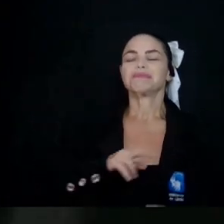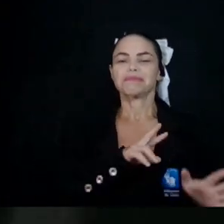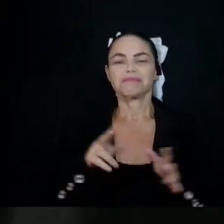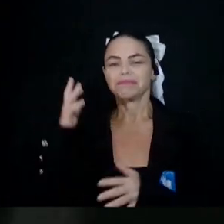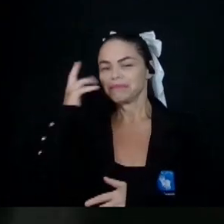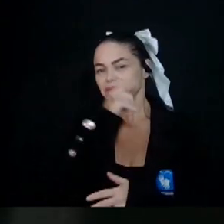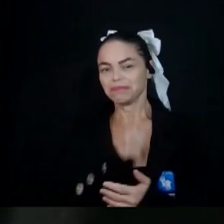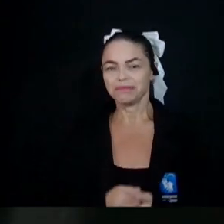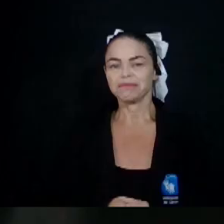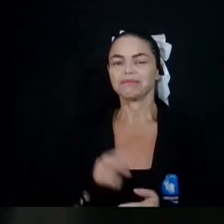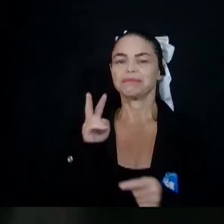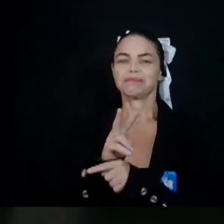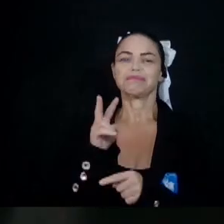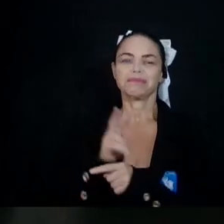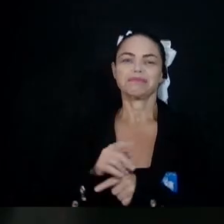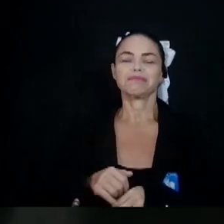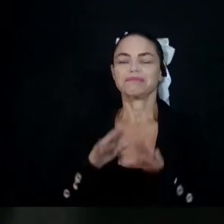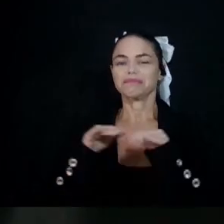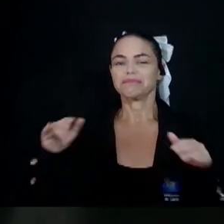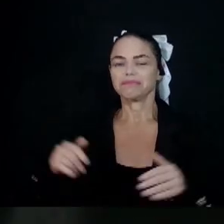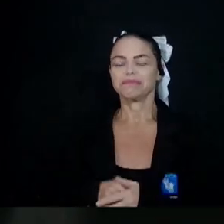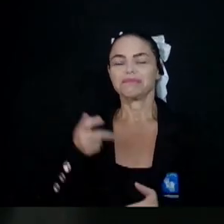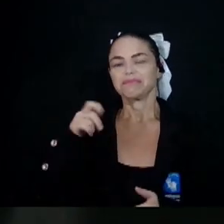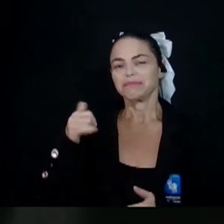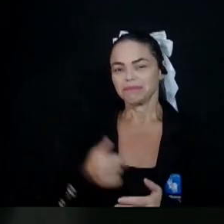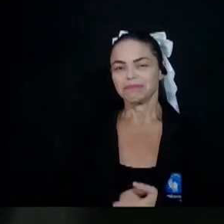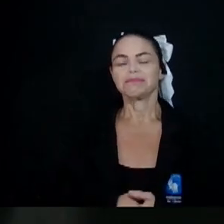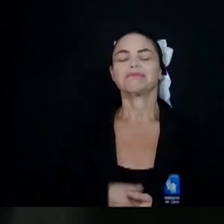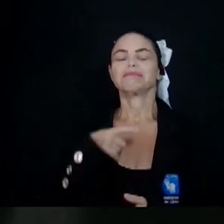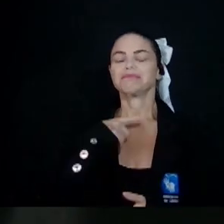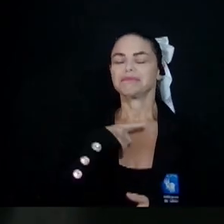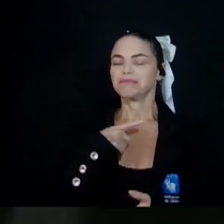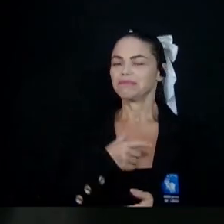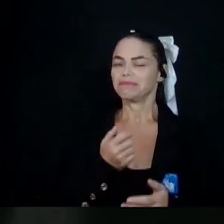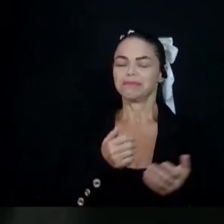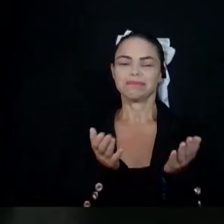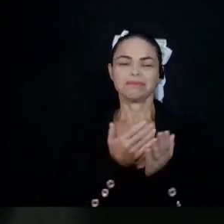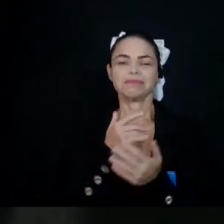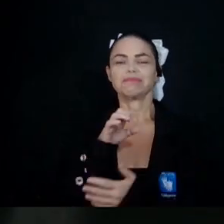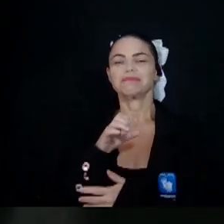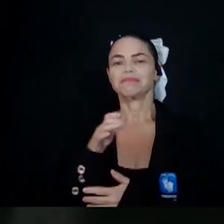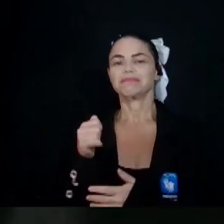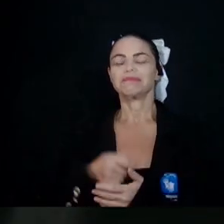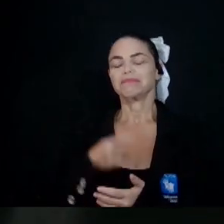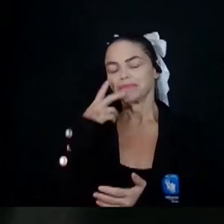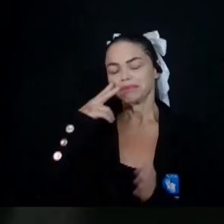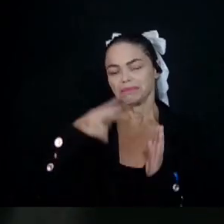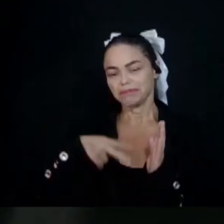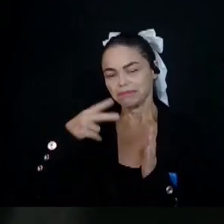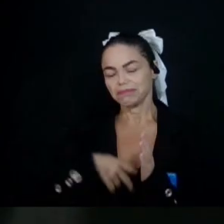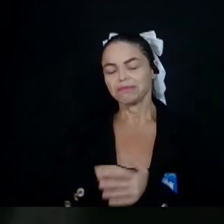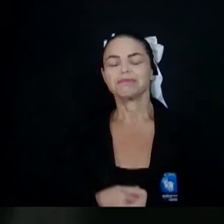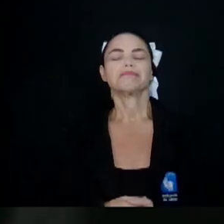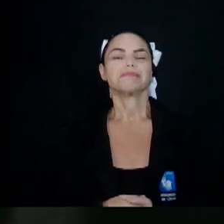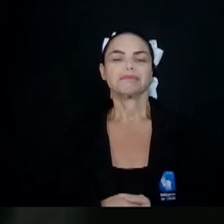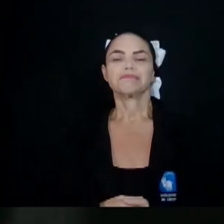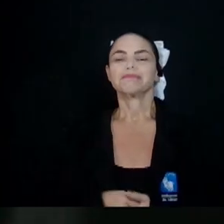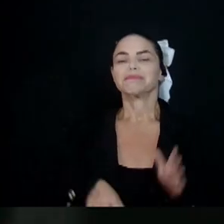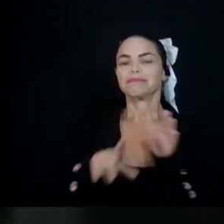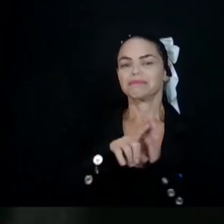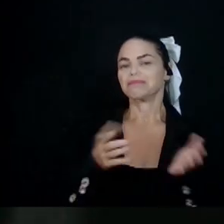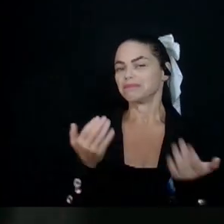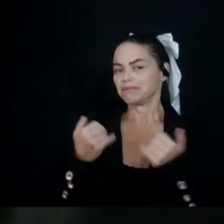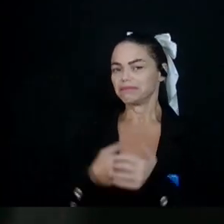Vamos cuidar das nossas crianças. Aproveite, se tiver um tempinho, abre lá o ECA Digital, vai dar uma lida, vai se atualizar com a lei e vamos